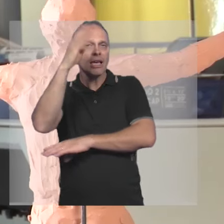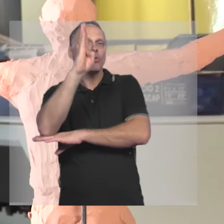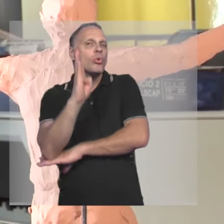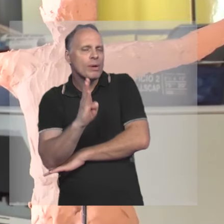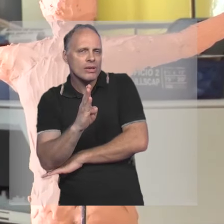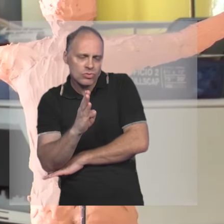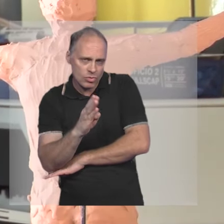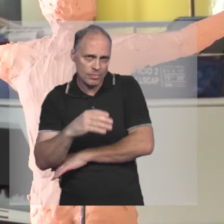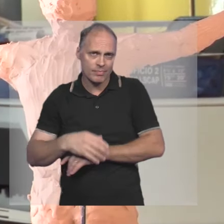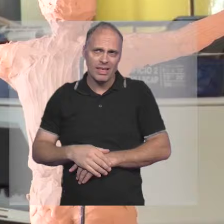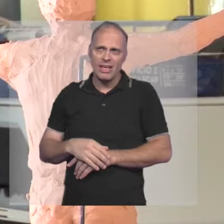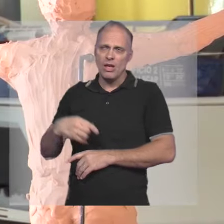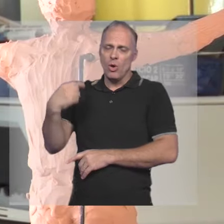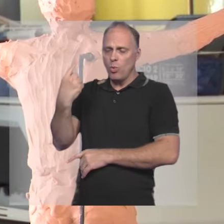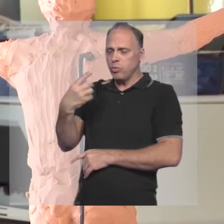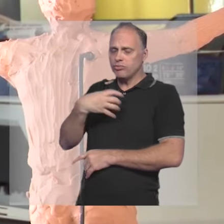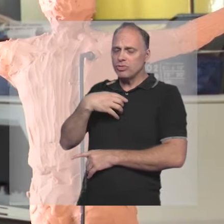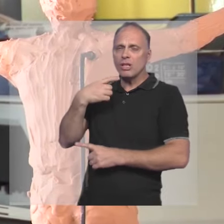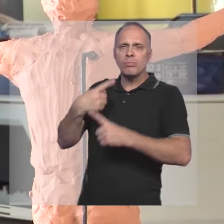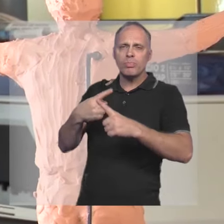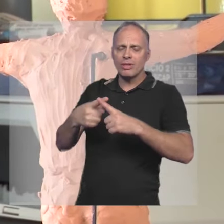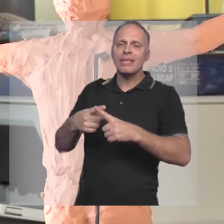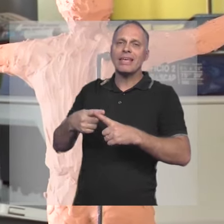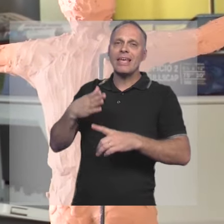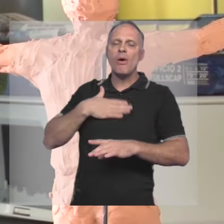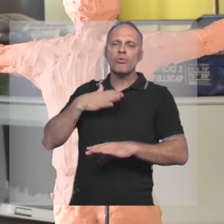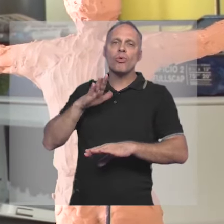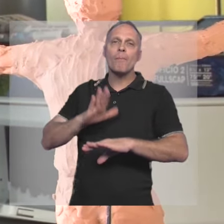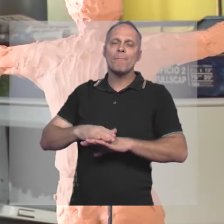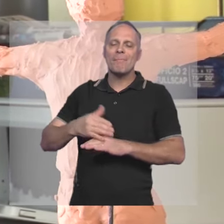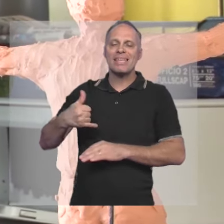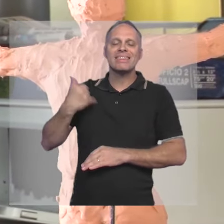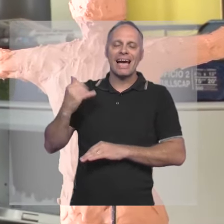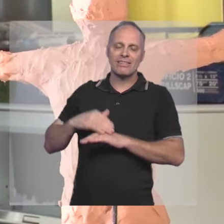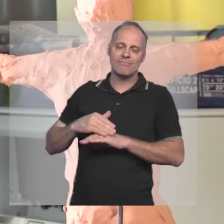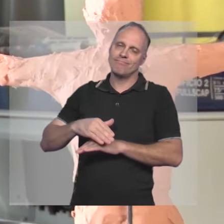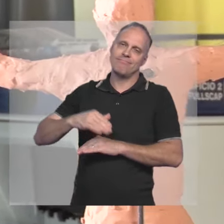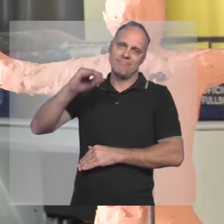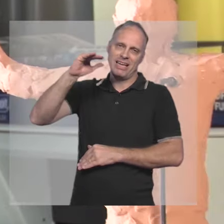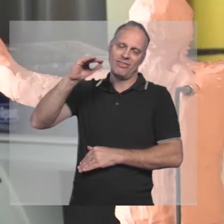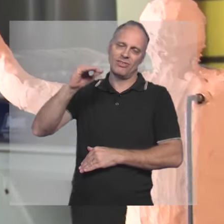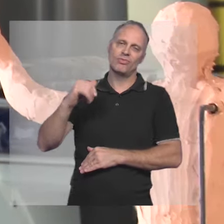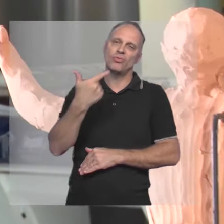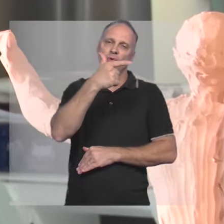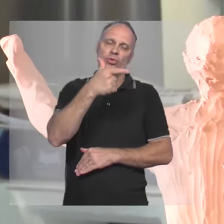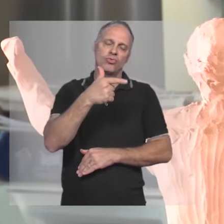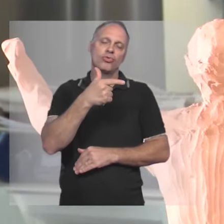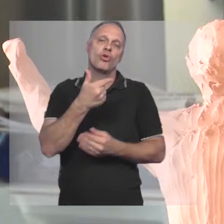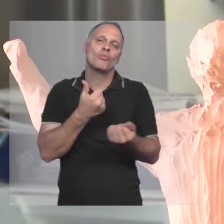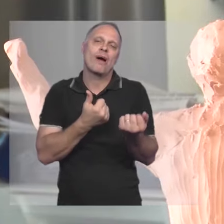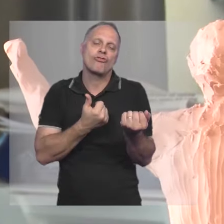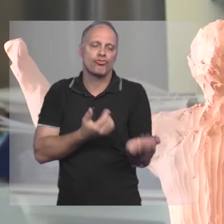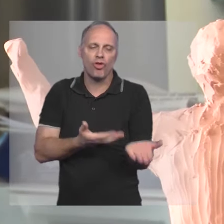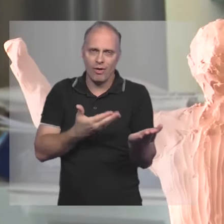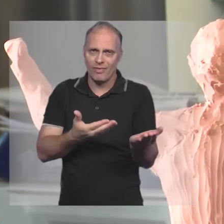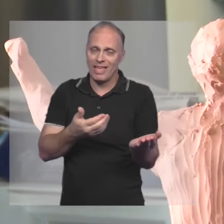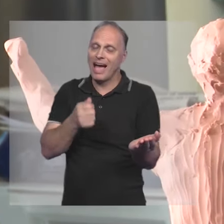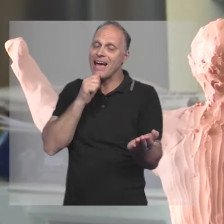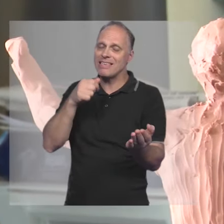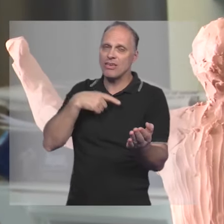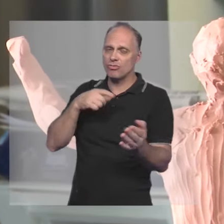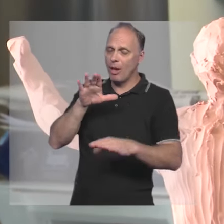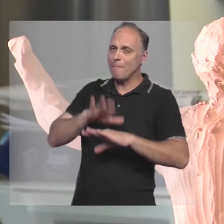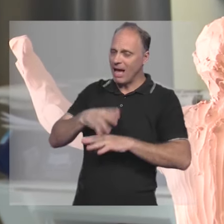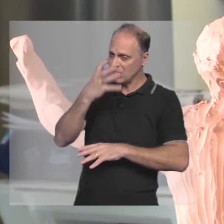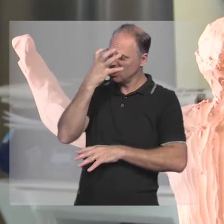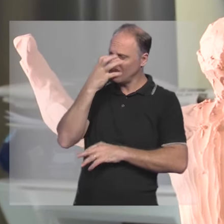fatores preponderantes foi o fato de eu ser mais velho do que a média do pessoal que entra nesse mercado. Eu acabava levando